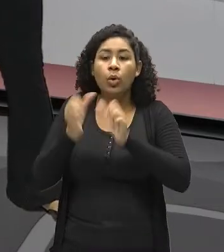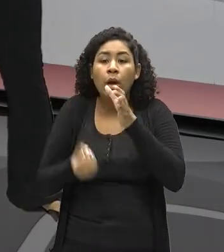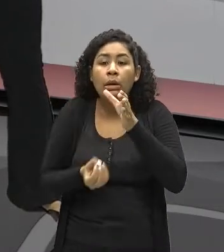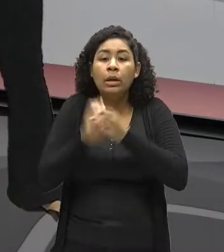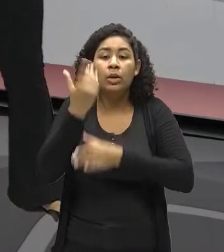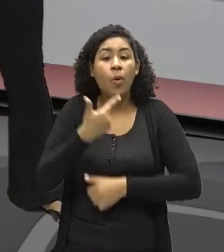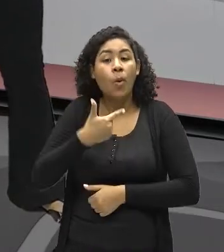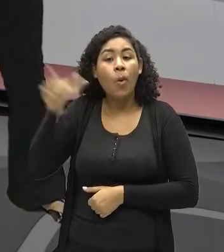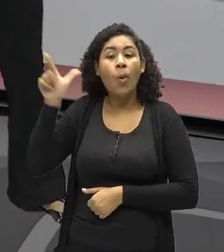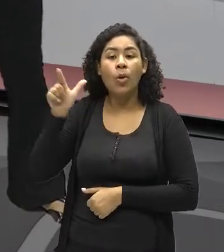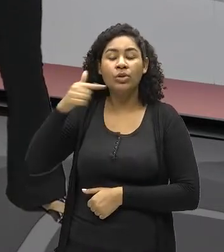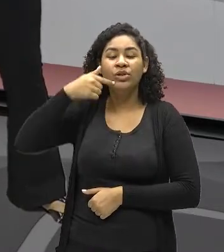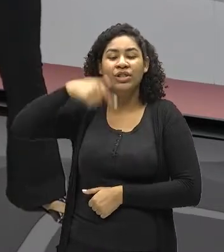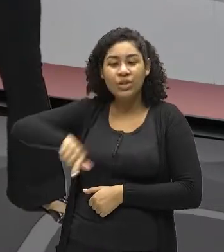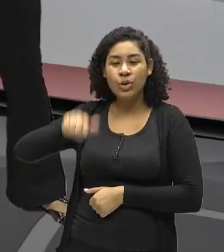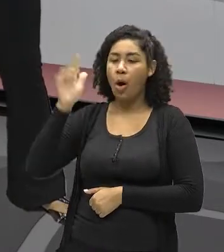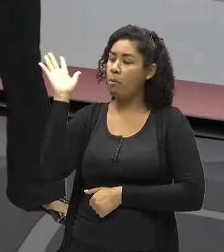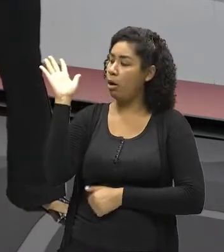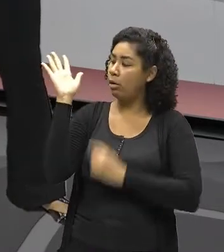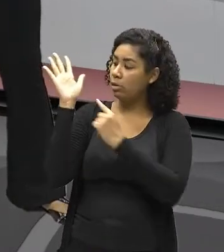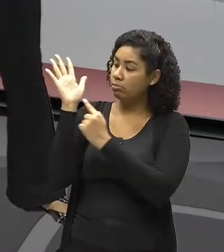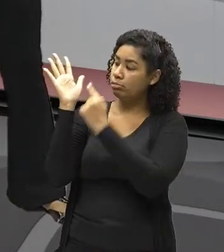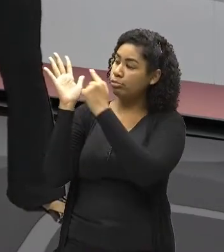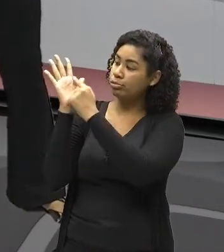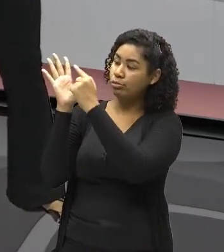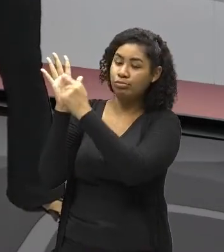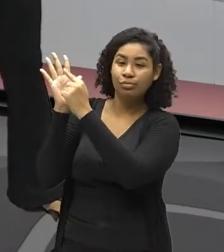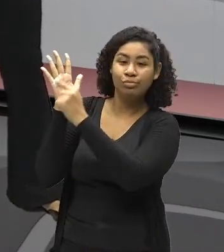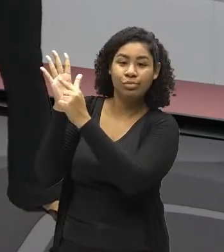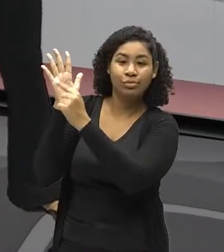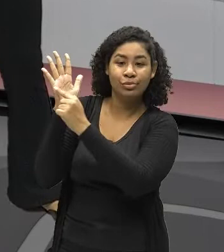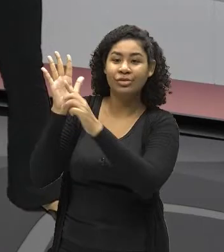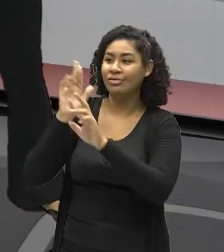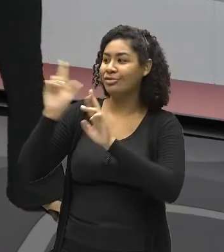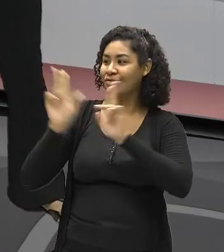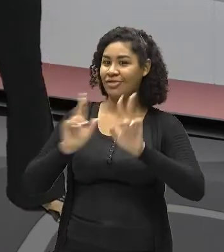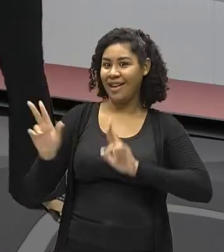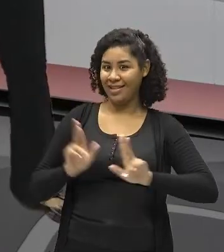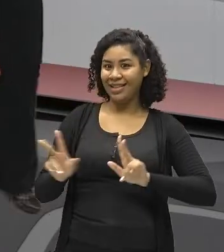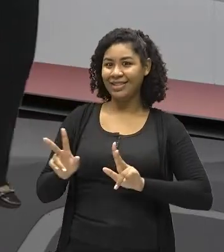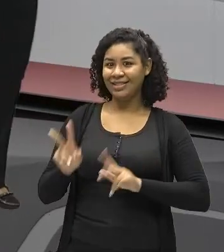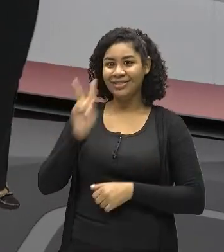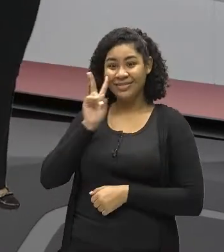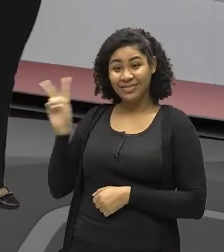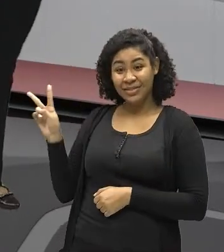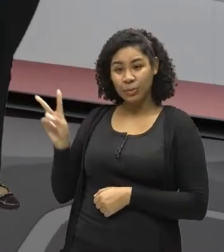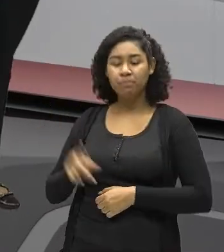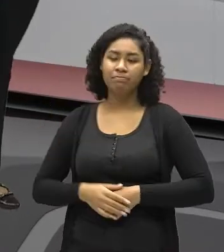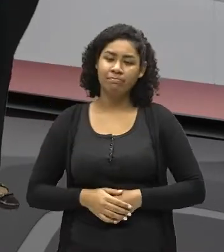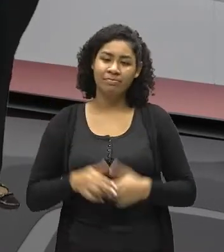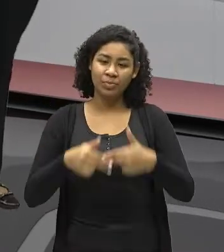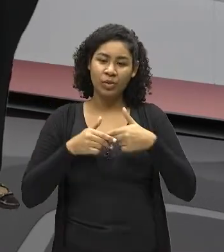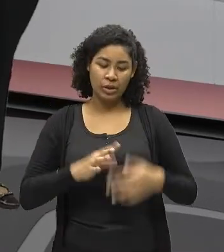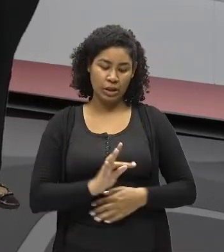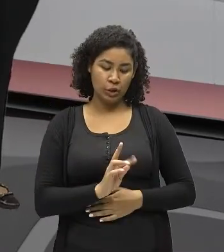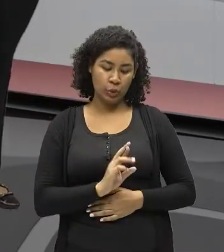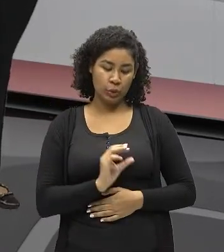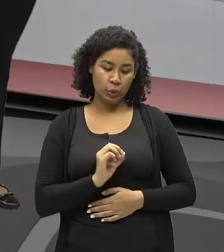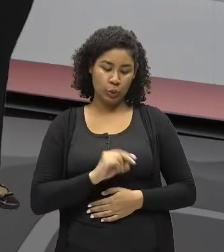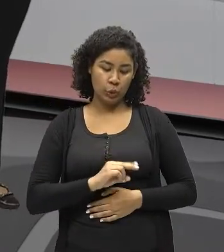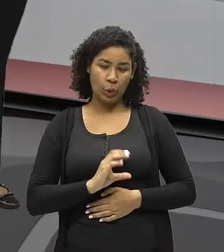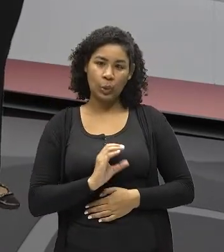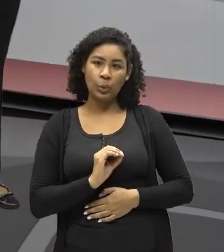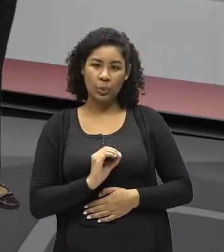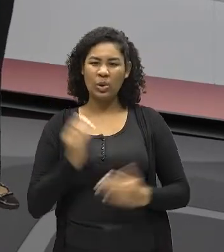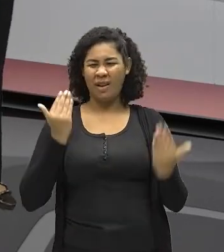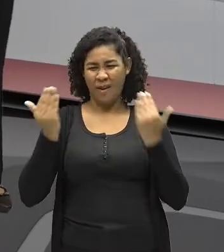Porque ele tem outras ramificações. E como vocês já sabem também, como eu acabei de citar, muitas vezes pelo processo de colonização, talvez